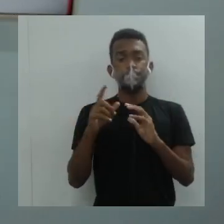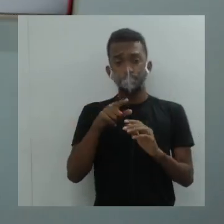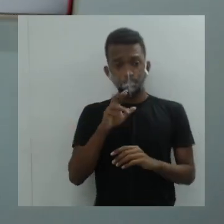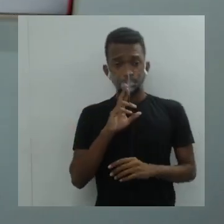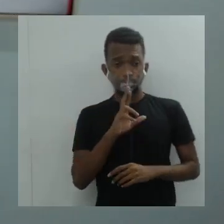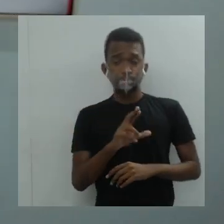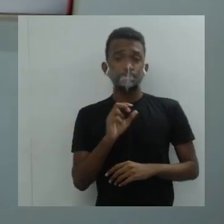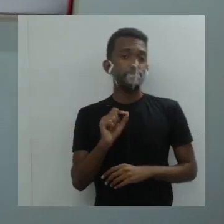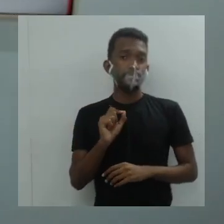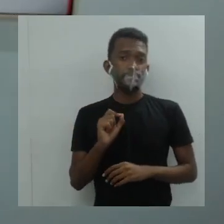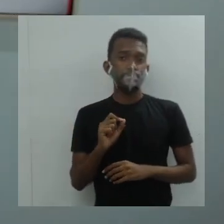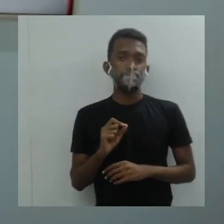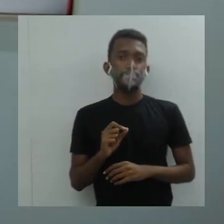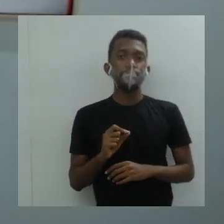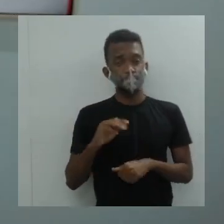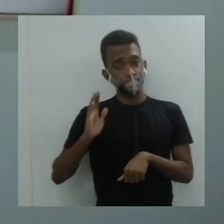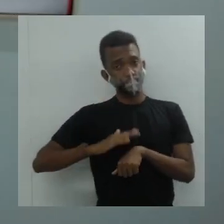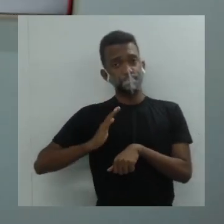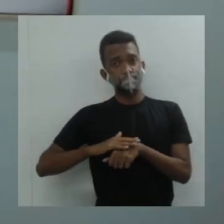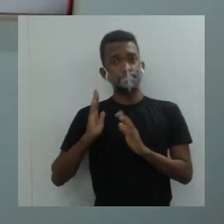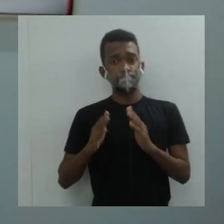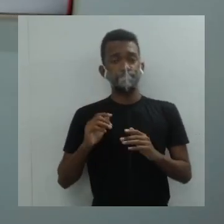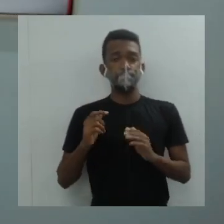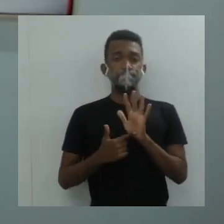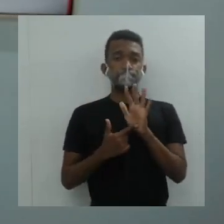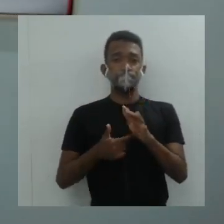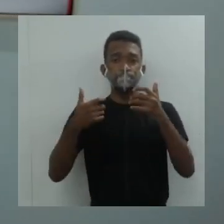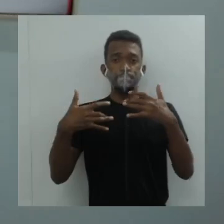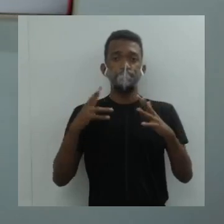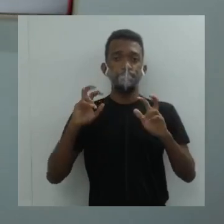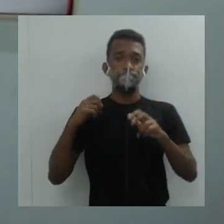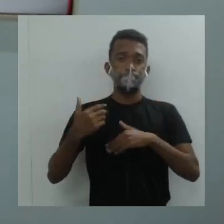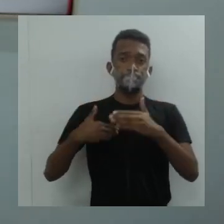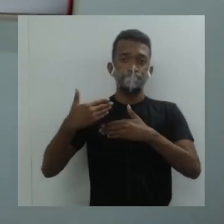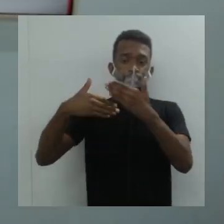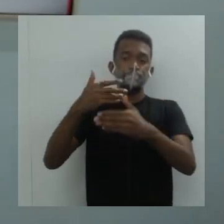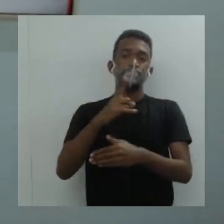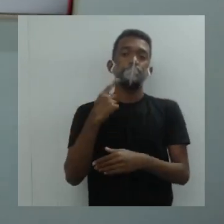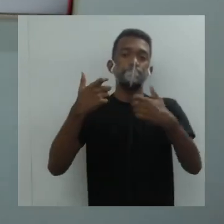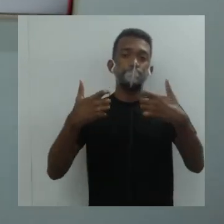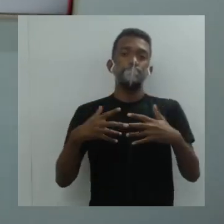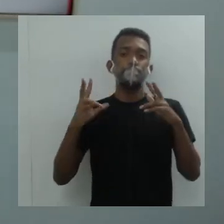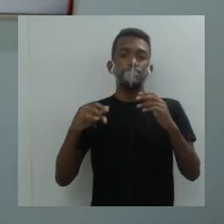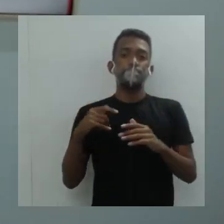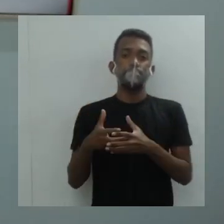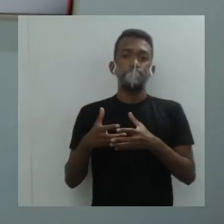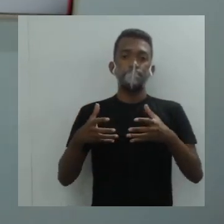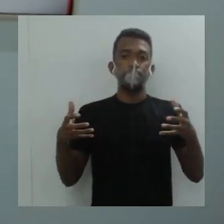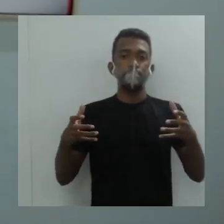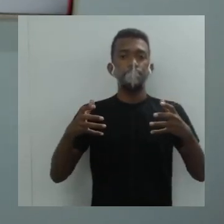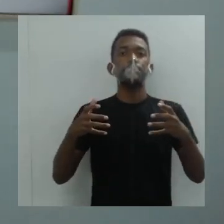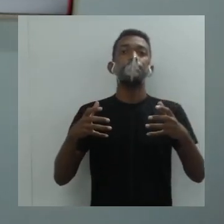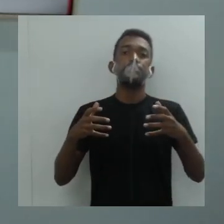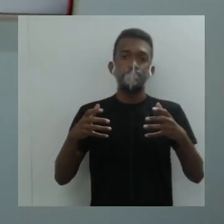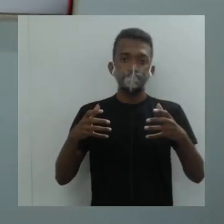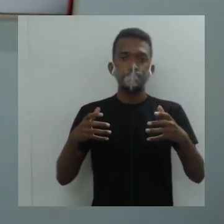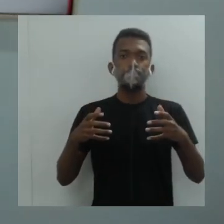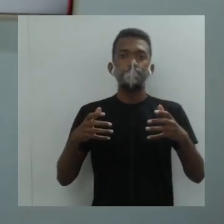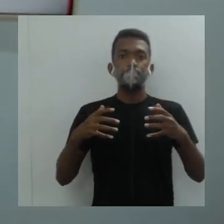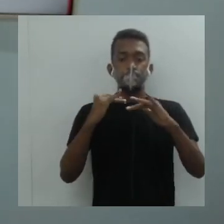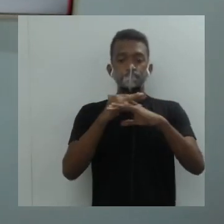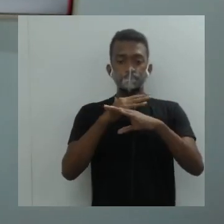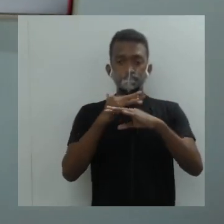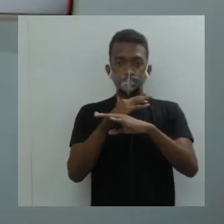quê? A partir do momento que eu falo de desenvolvimento, eu falo de um crescimento urbano, eu falo de um